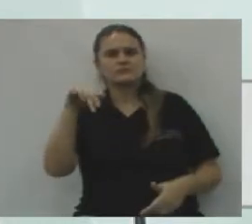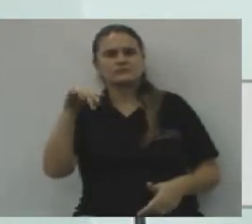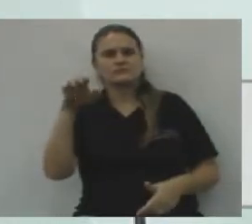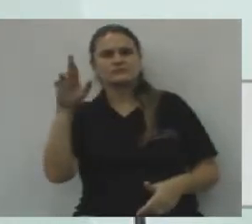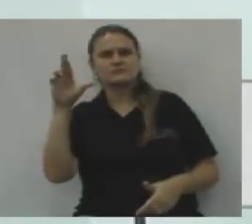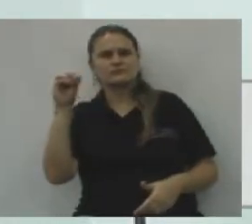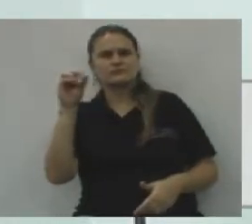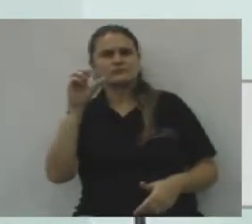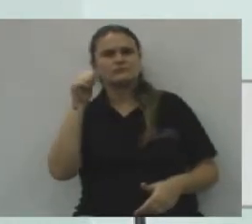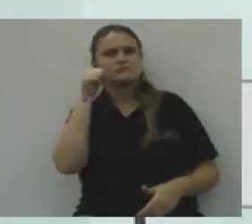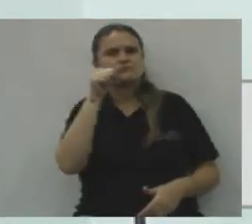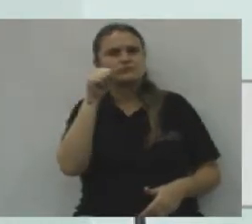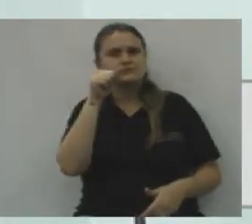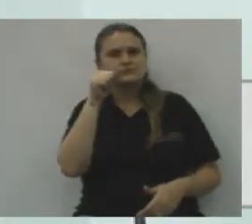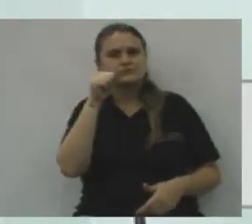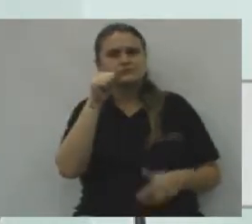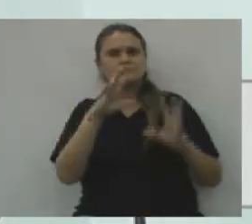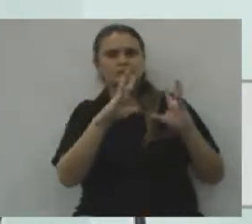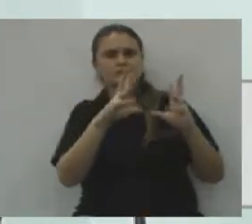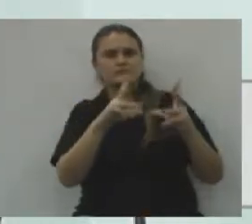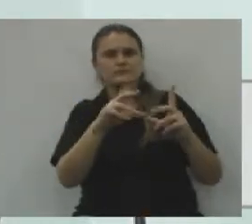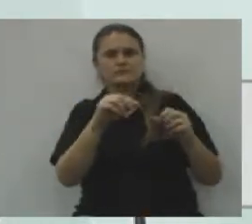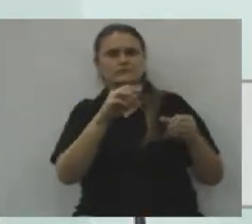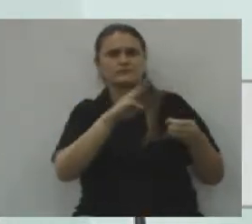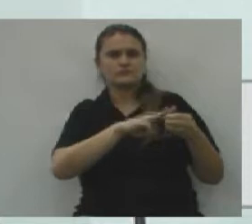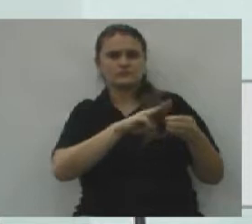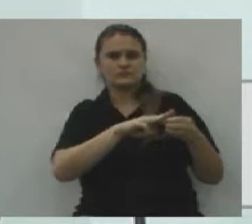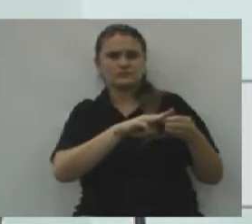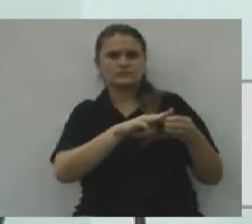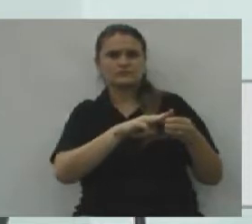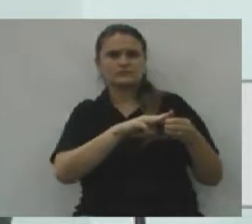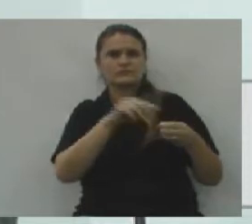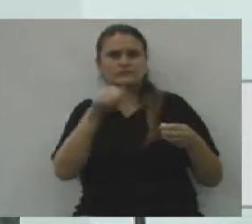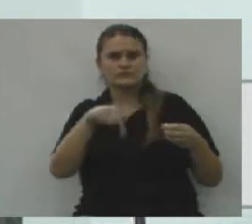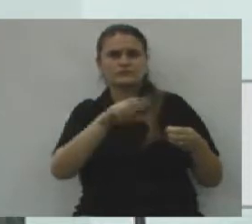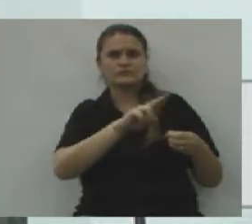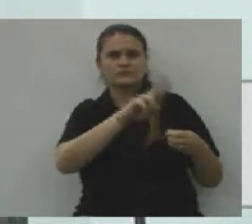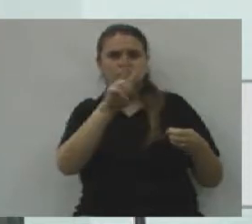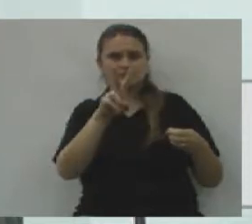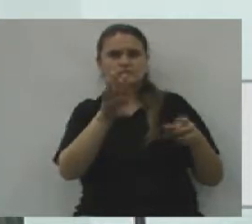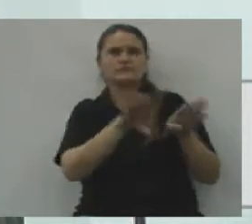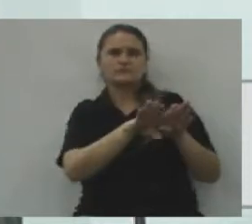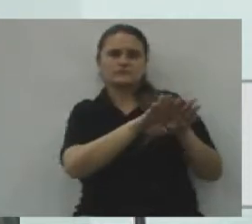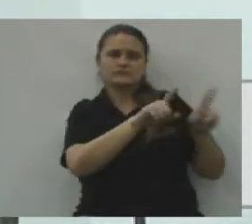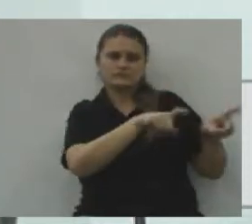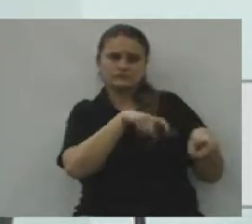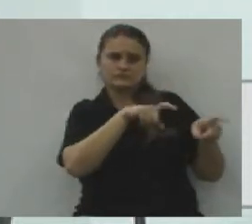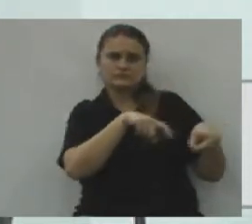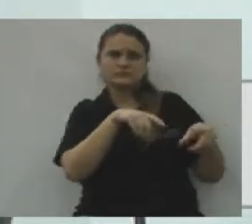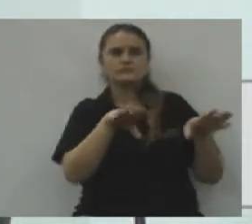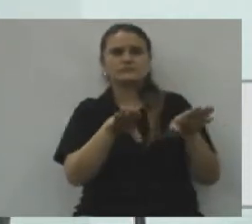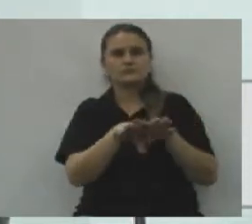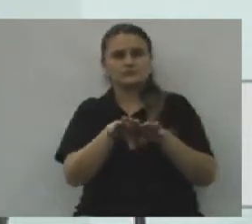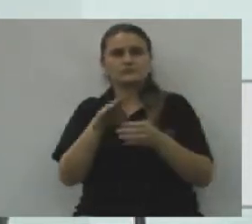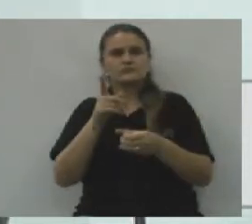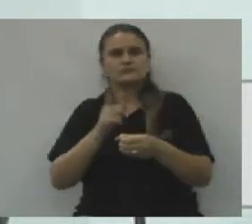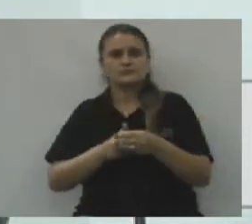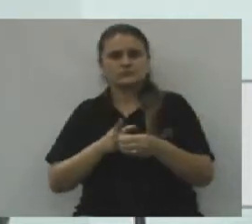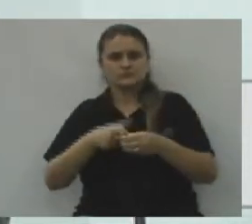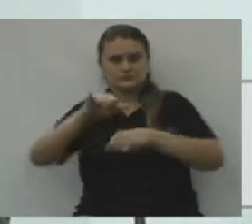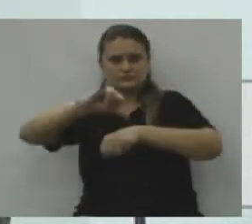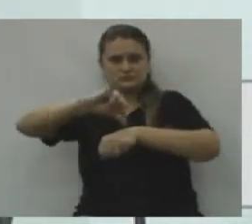especialmente também em toda a nossa comarca, mas especialmente também em União da Vitória, tanto na zona rural quanto na zona urbana,